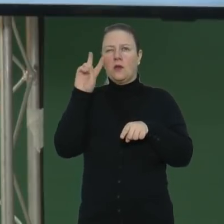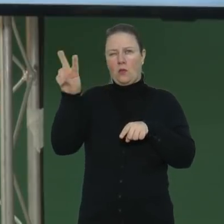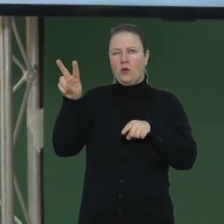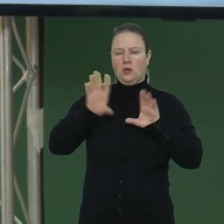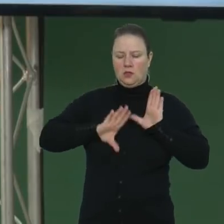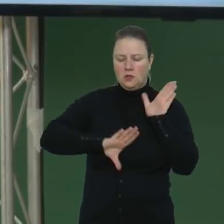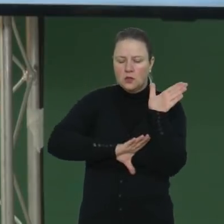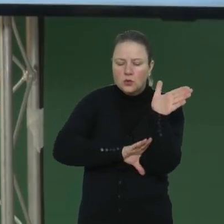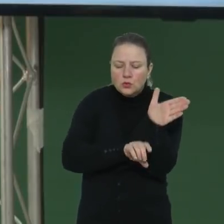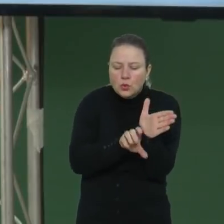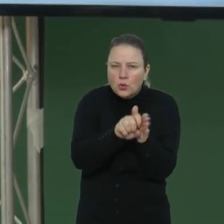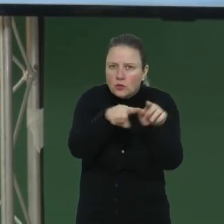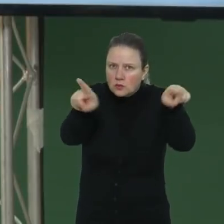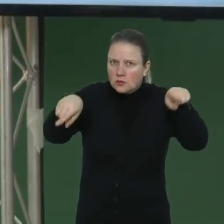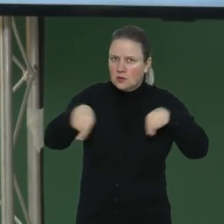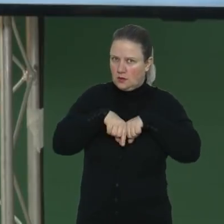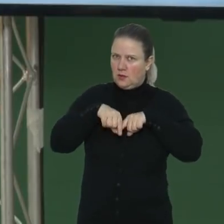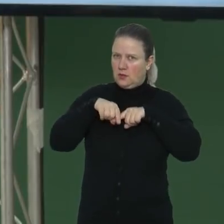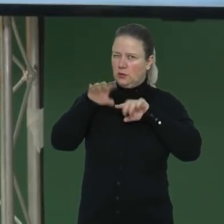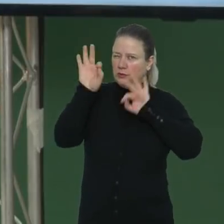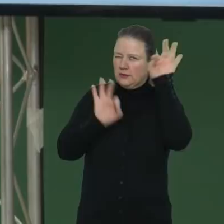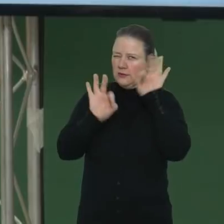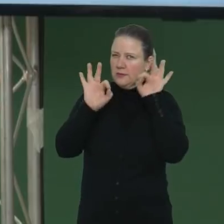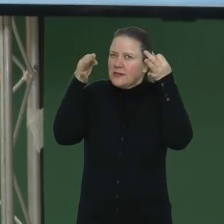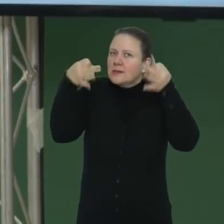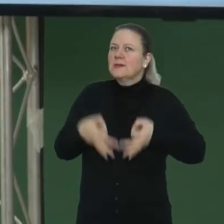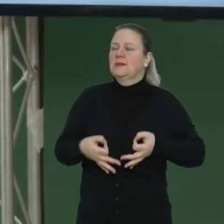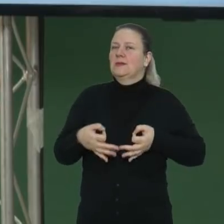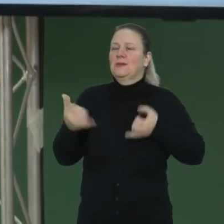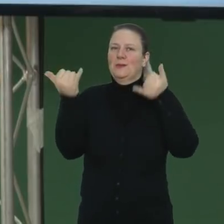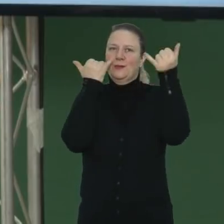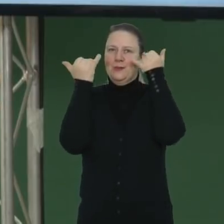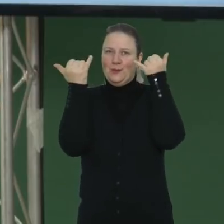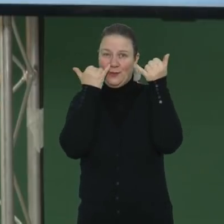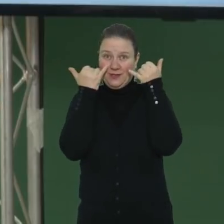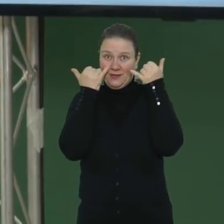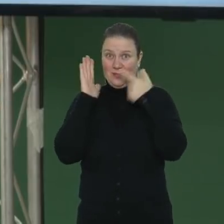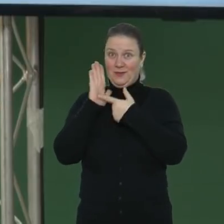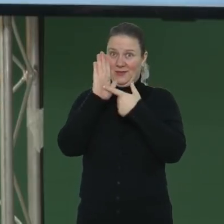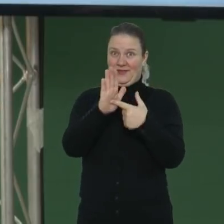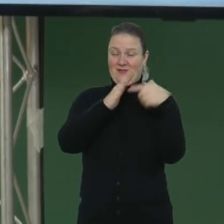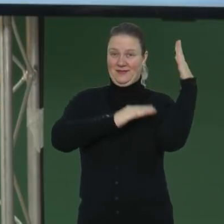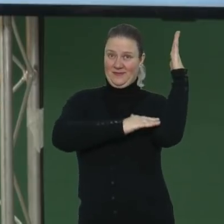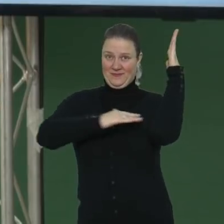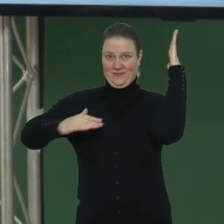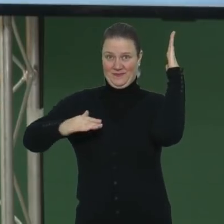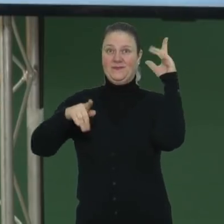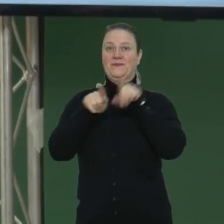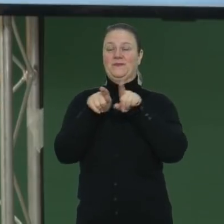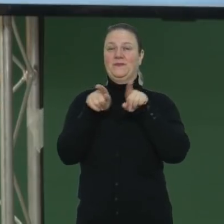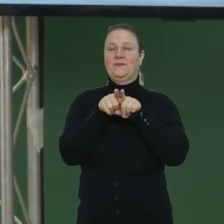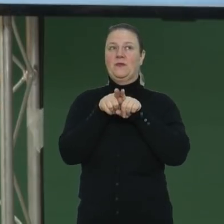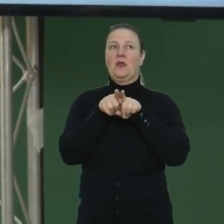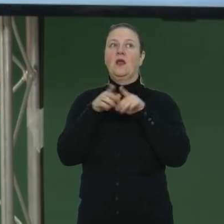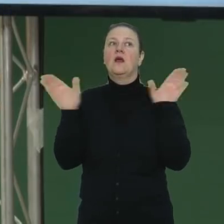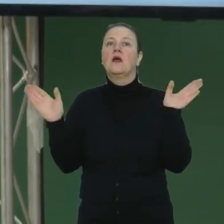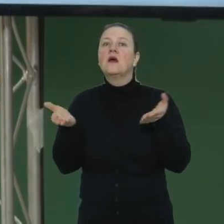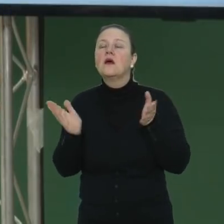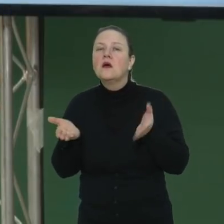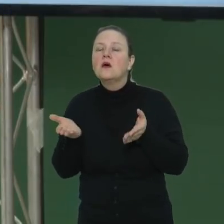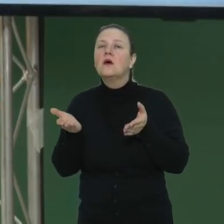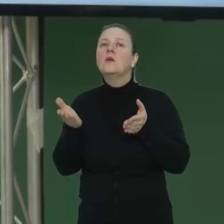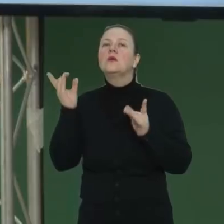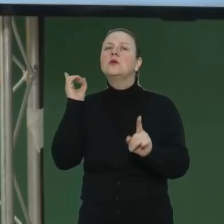Classroom, para vocês acompanharem se tiverem algumas dúvidas. Mas as informações estão no gráfico, tudo bem? E para encontrar agora